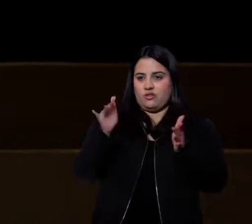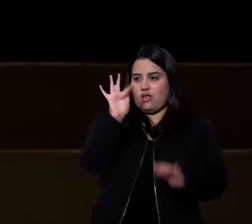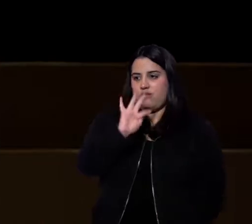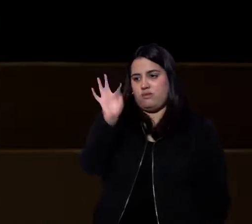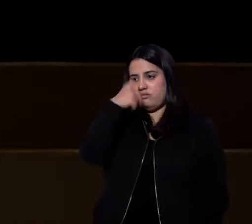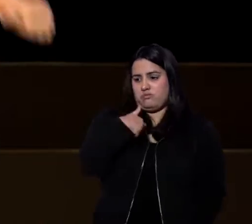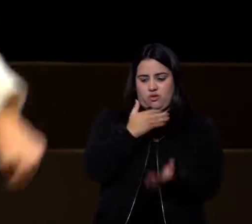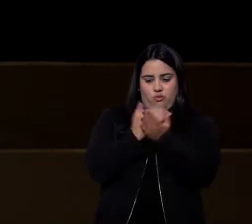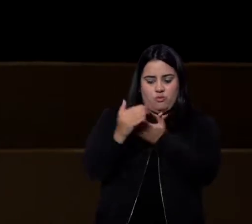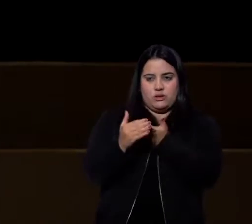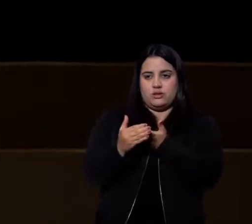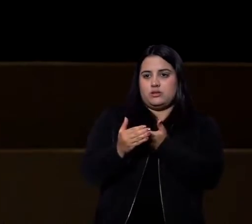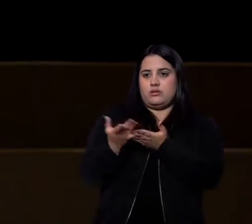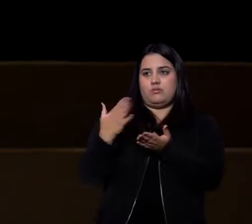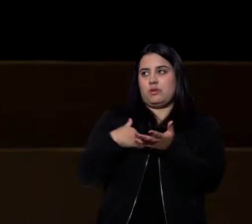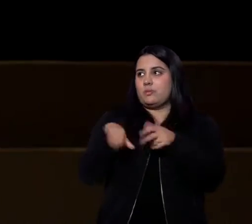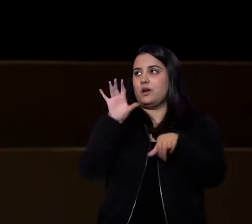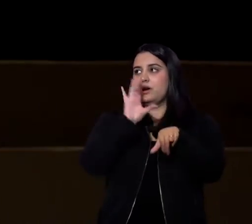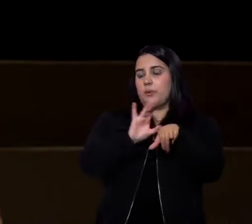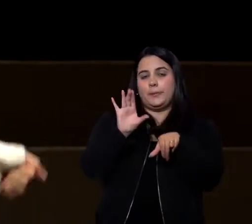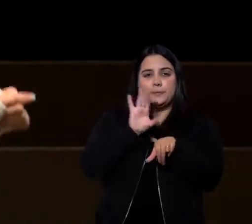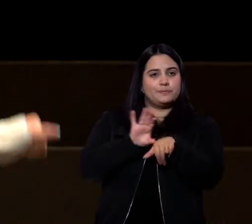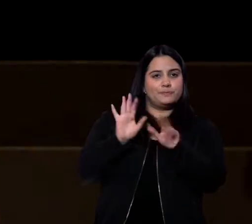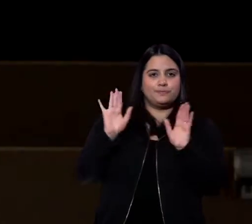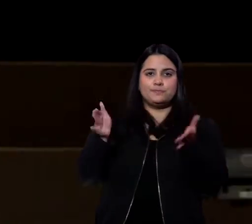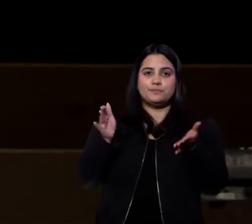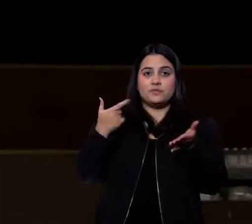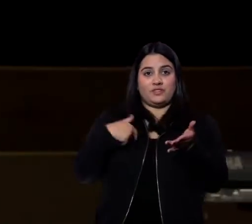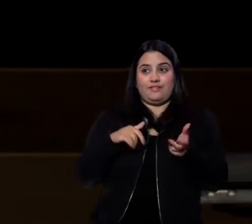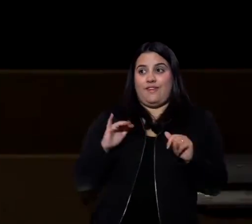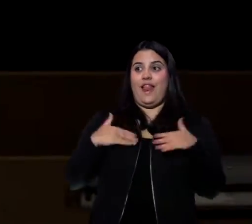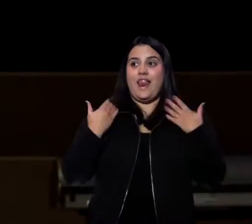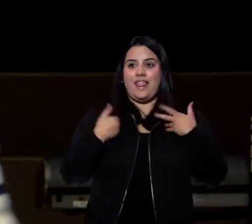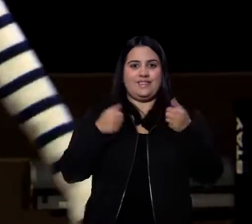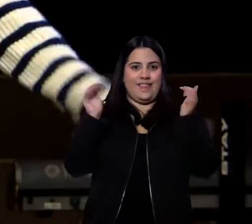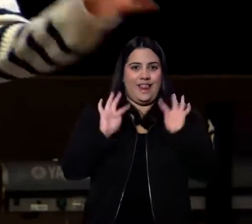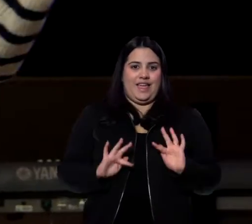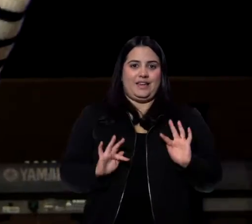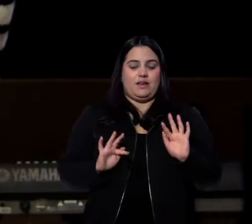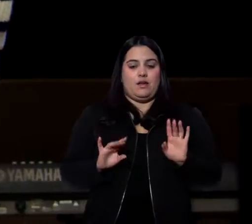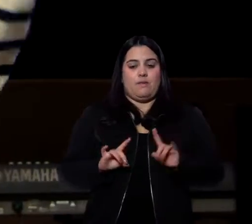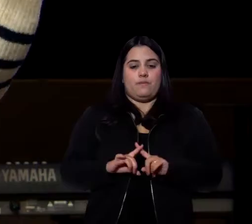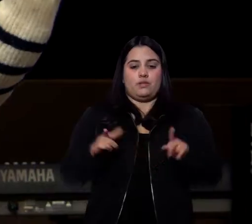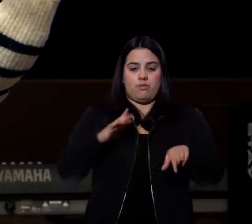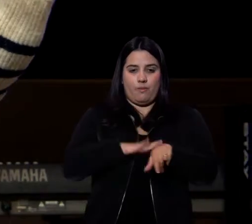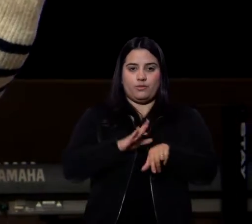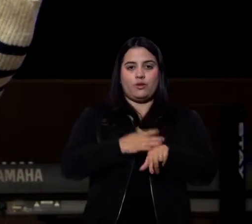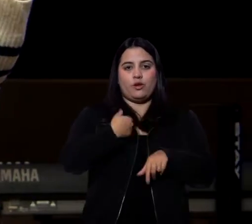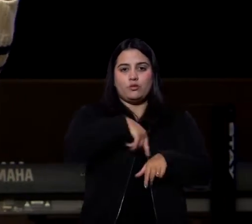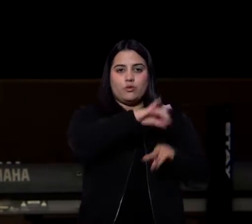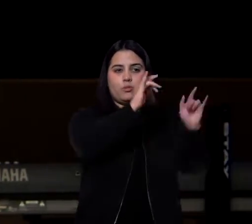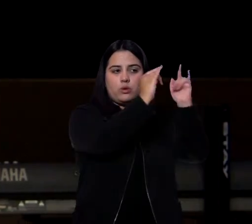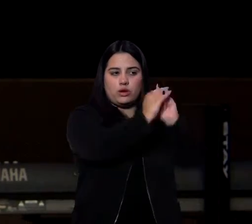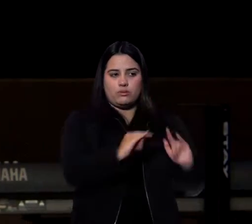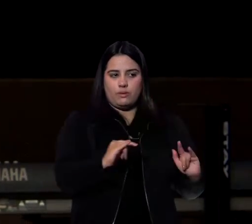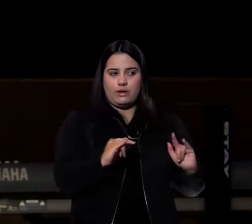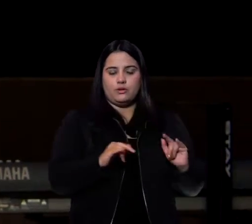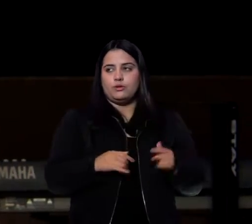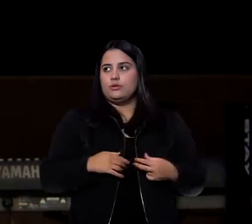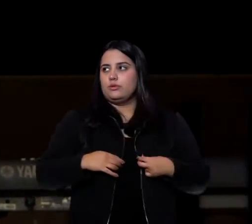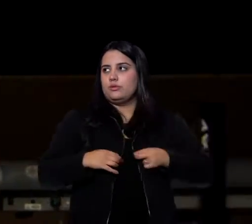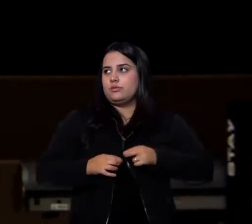começar lá meu curso. Eu estava super empolgada e tudo mais, até o momento que eu fui para um acampamento.